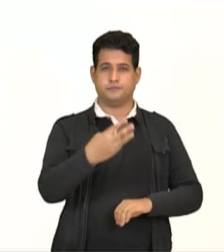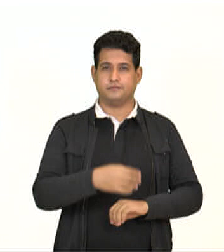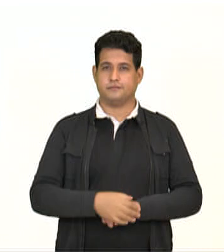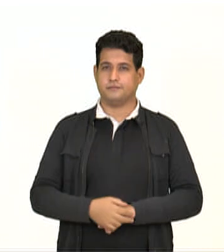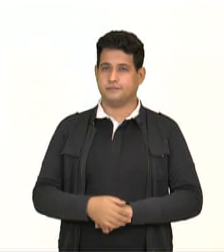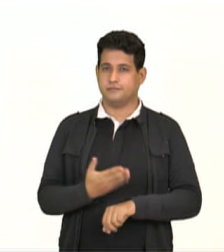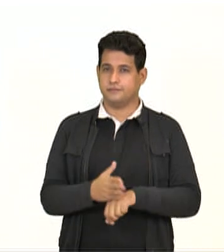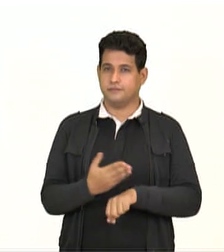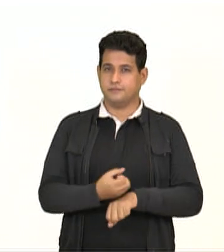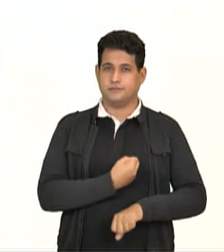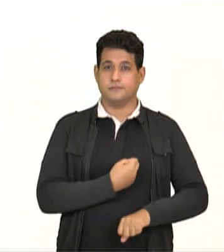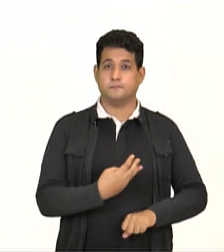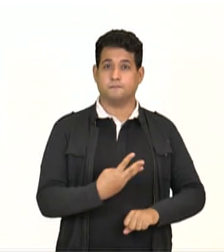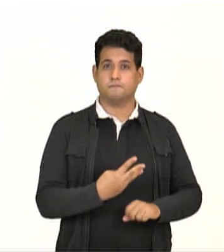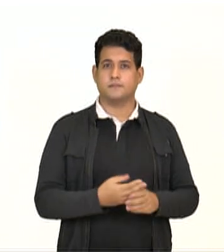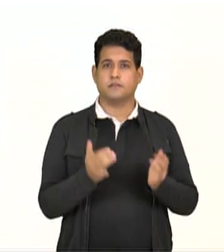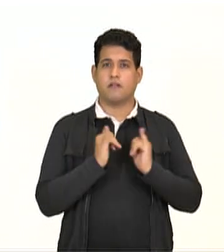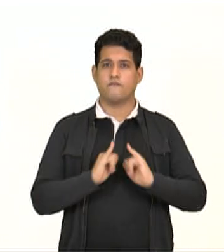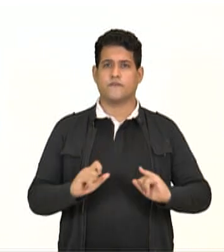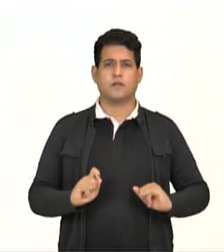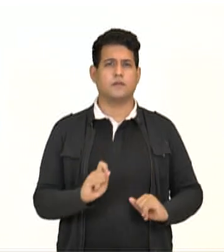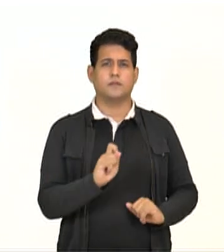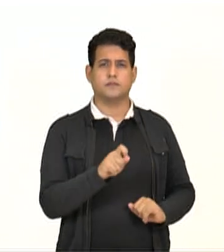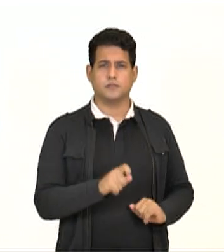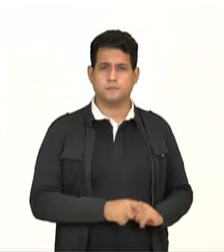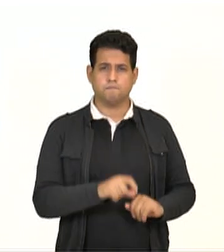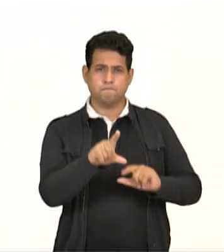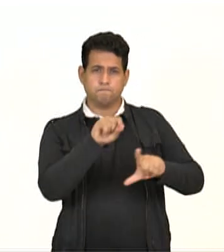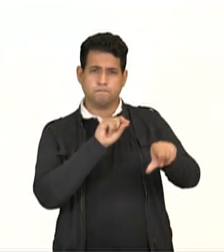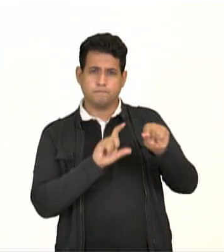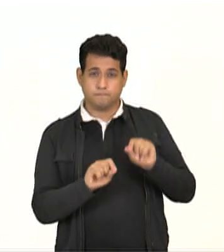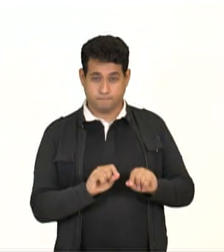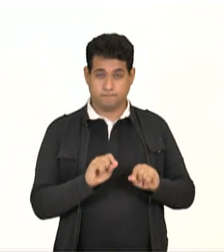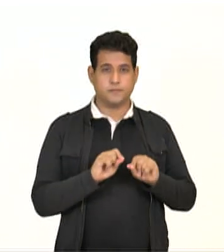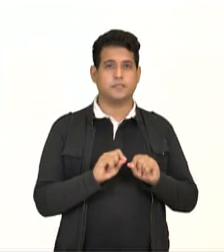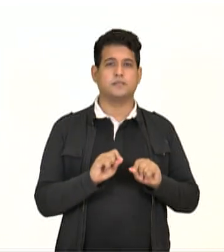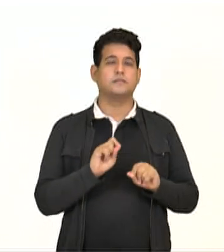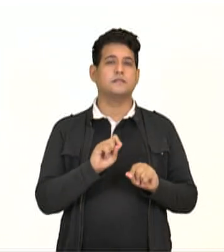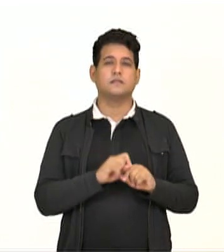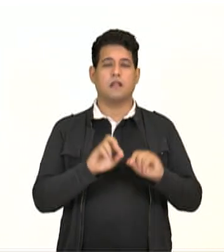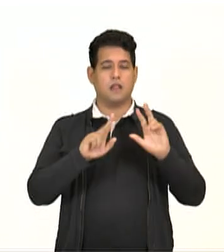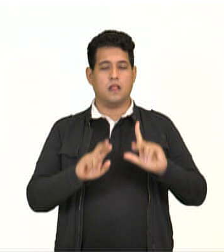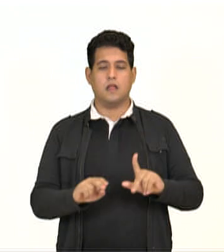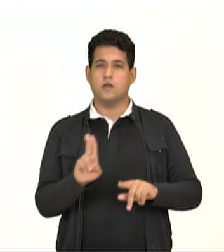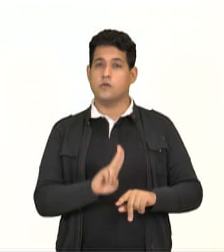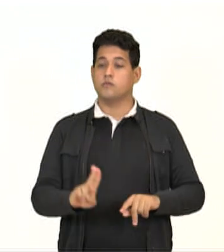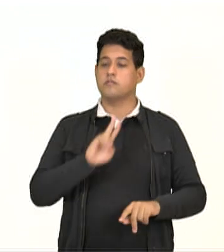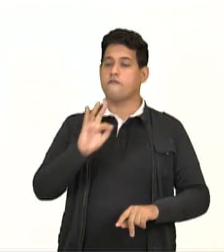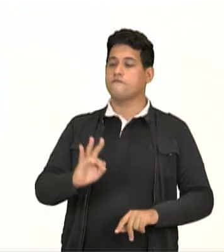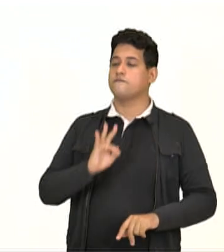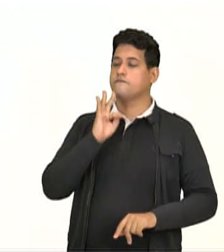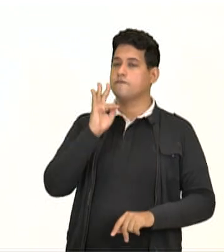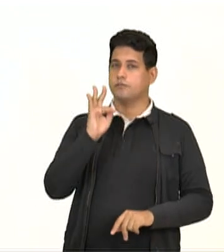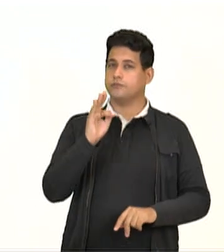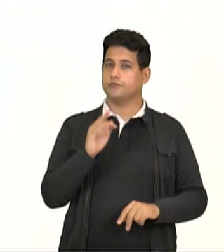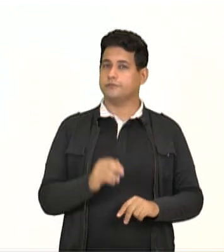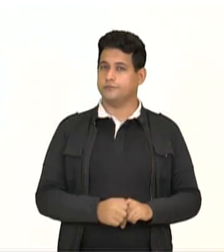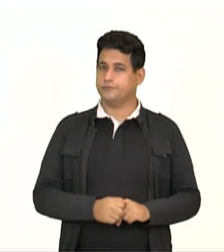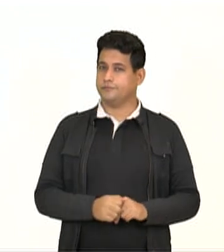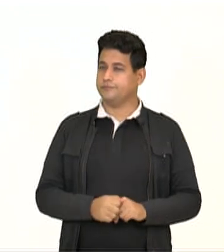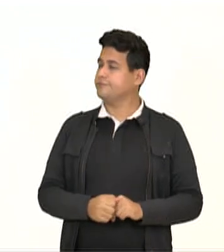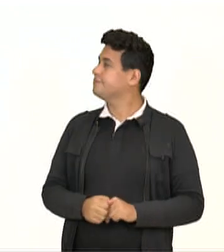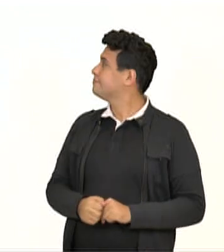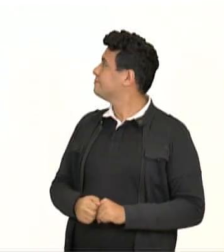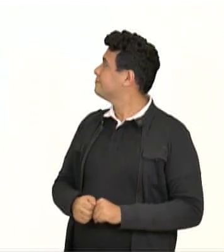No exercício 3, o enunciado diz: Selecting the text, sentences using future with will.